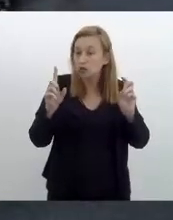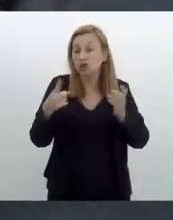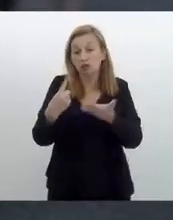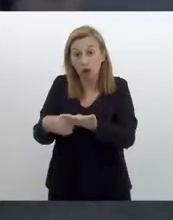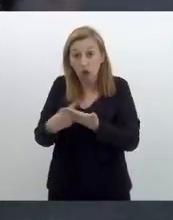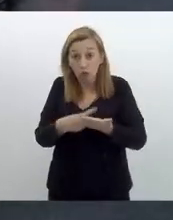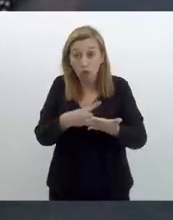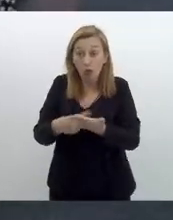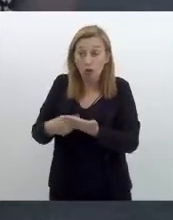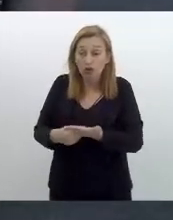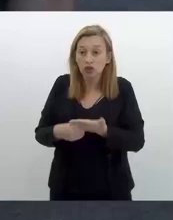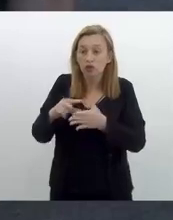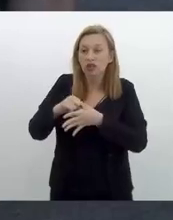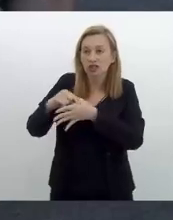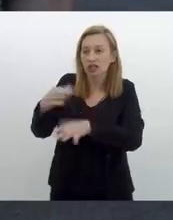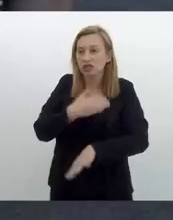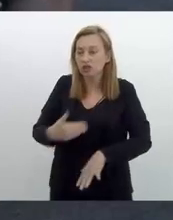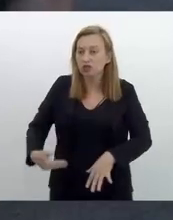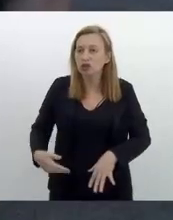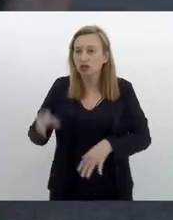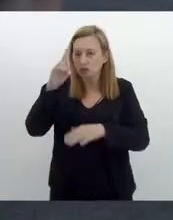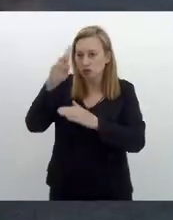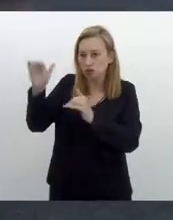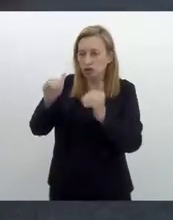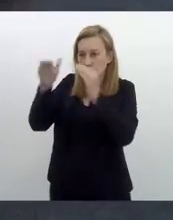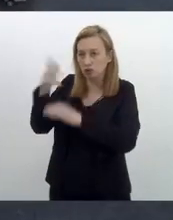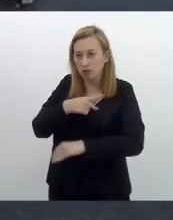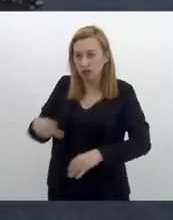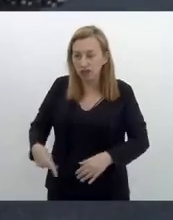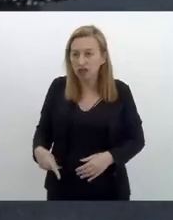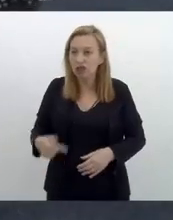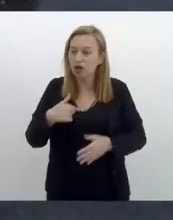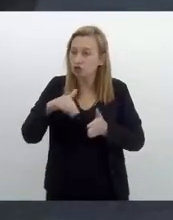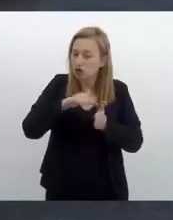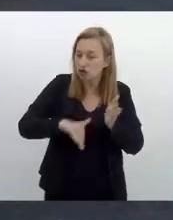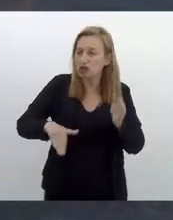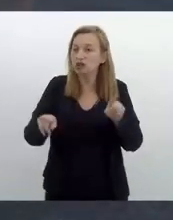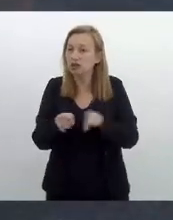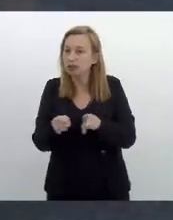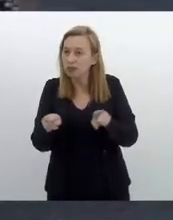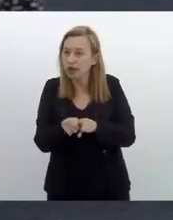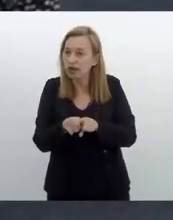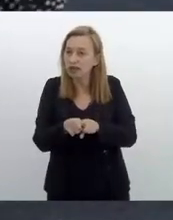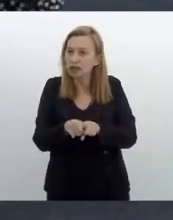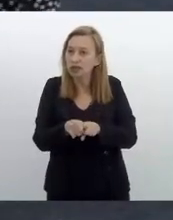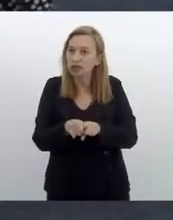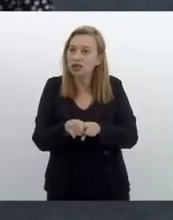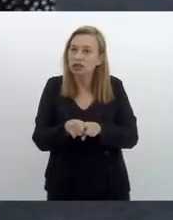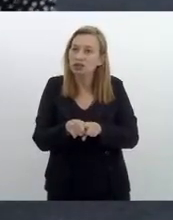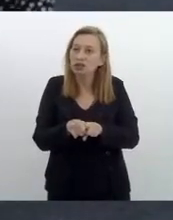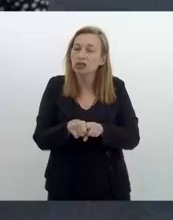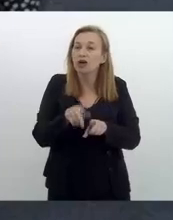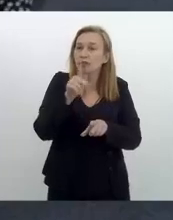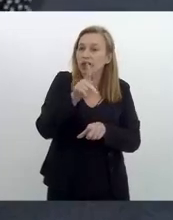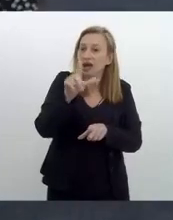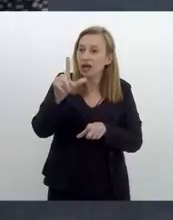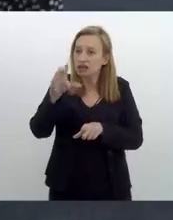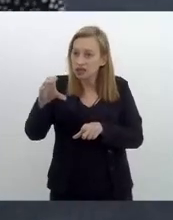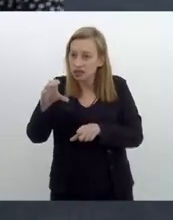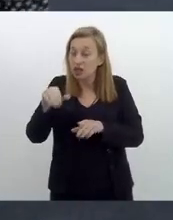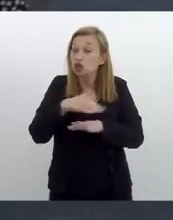acordo com a liderança do governo com vossa excelência sobre isso eu retiraria também da do PLC